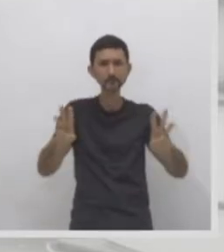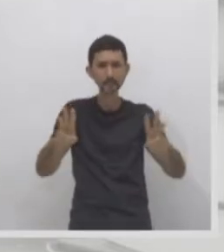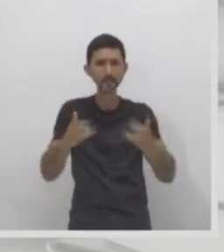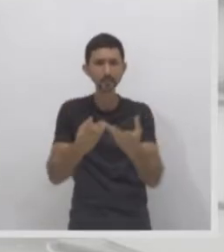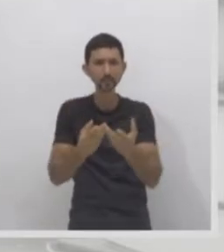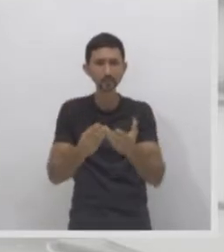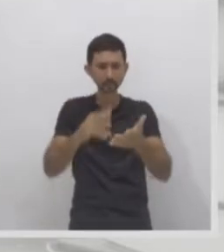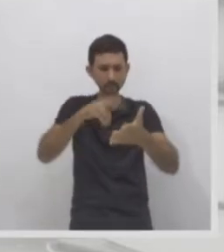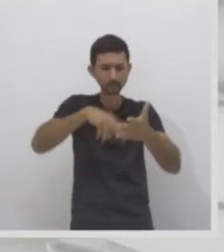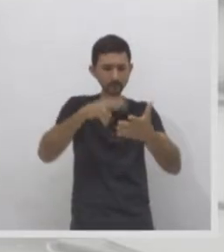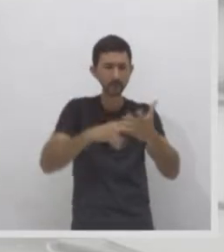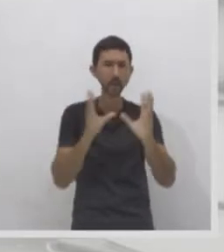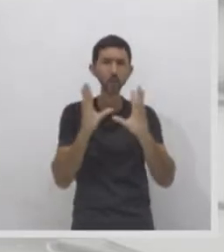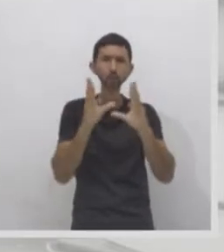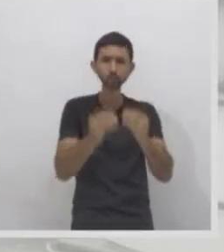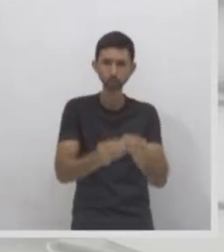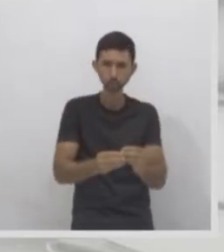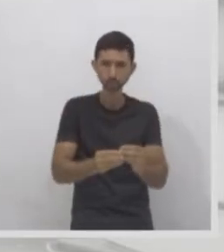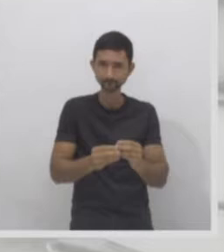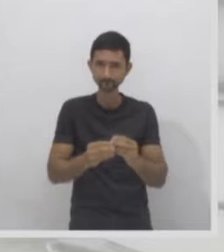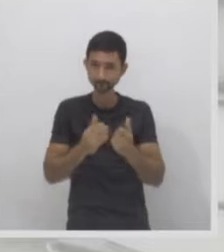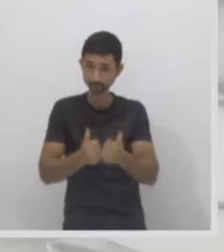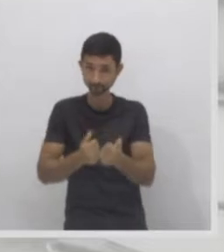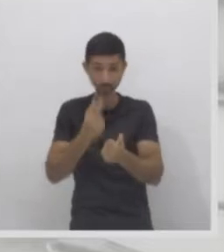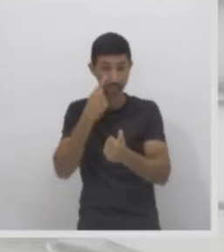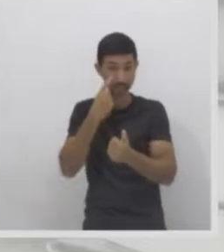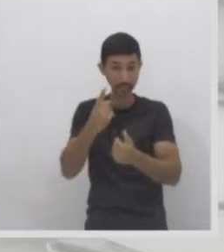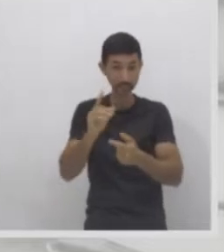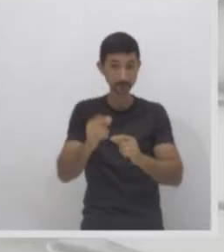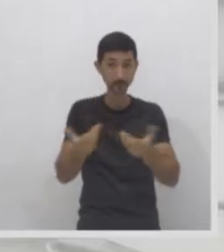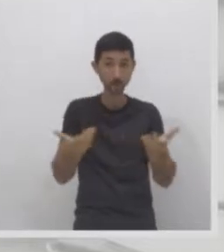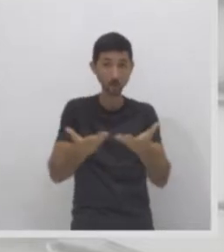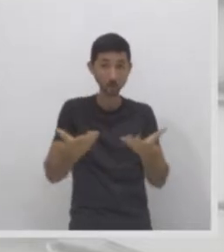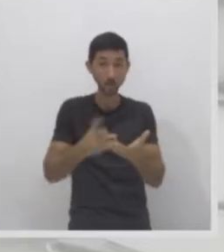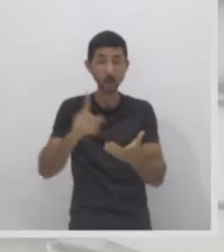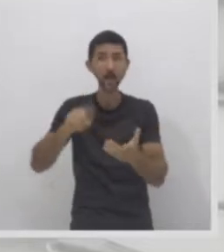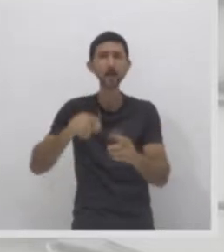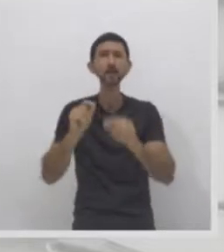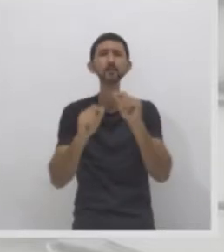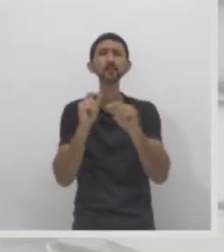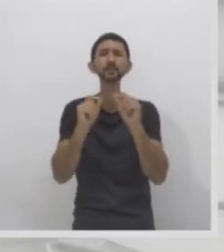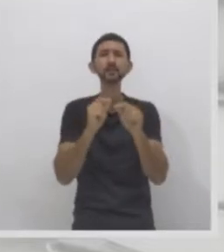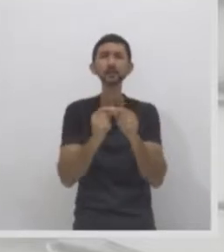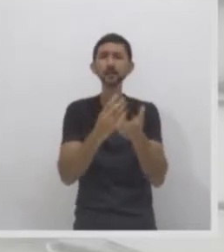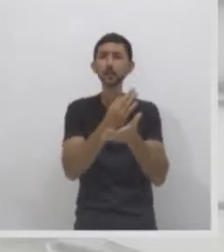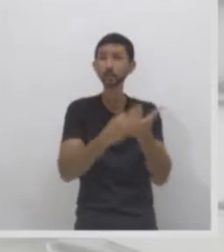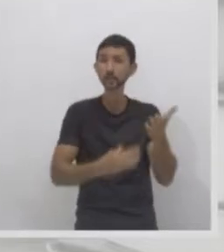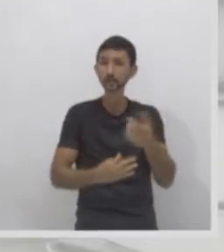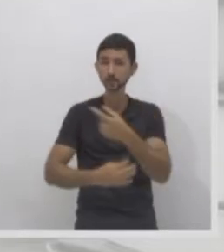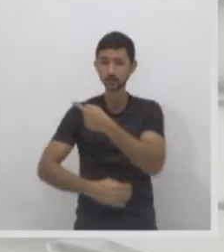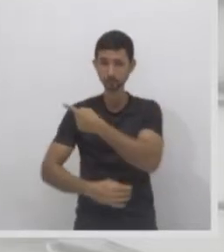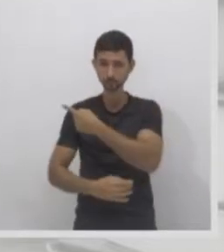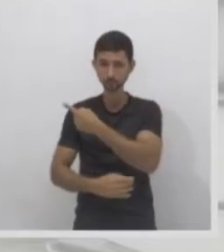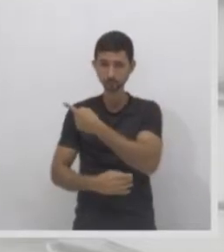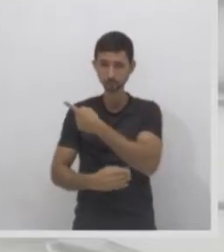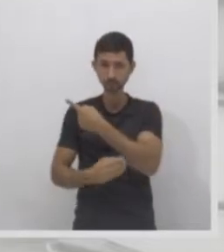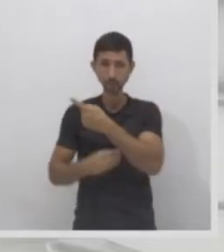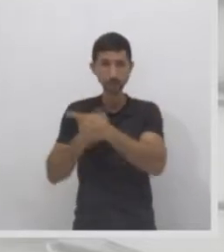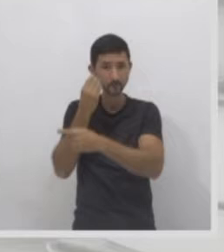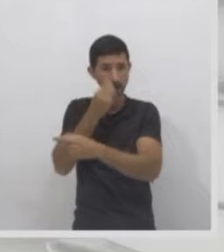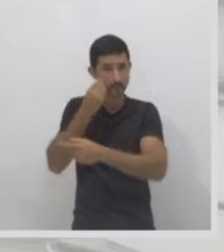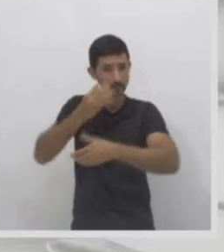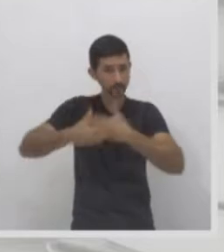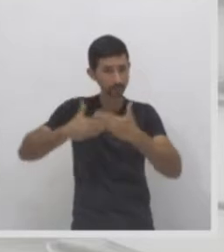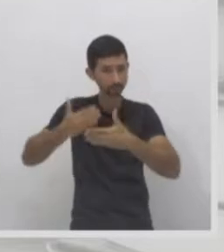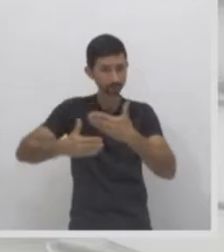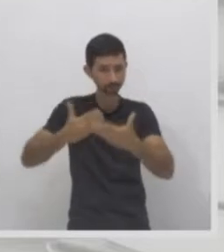na íntegra e saber como tudo aconteceu. O que interessa para a gente nesse momento é esse trecho, e nós vamos fazer algumas análises a partir